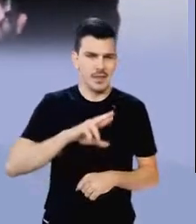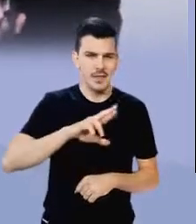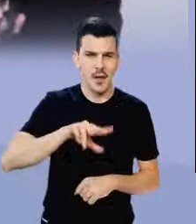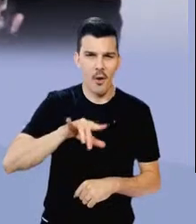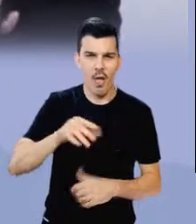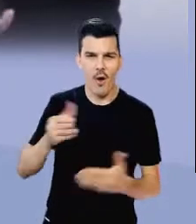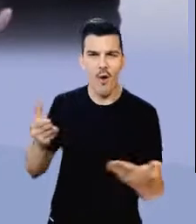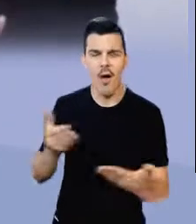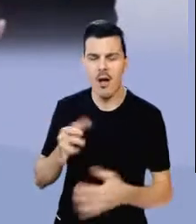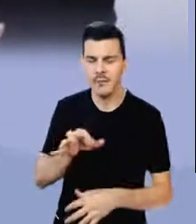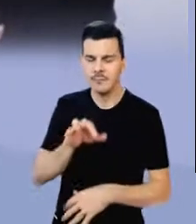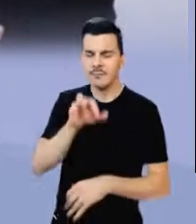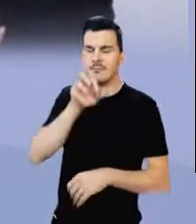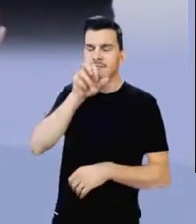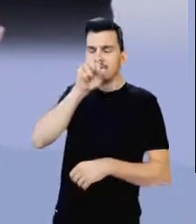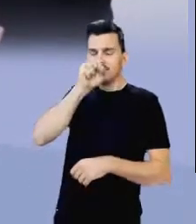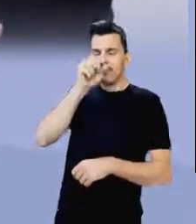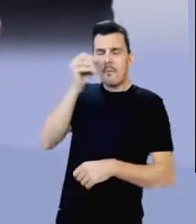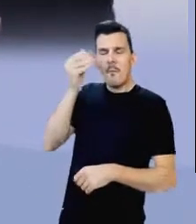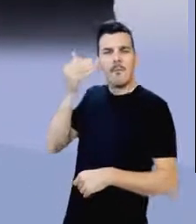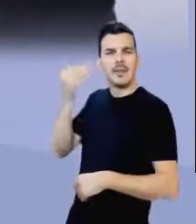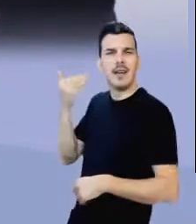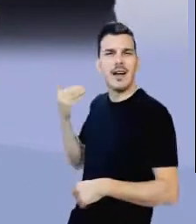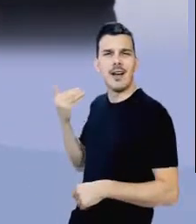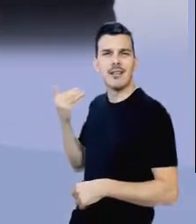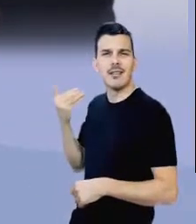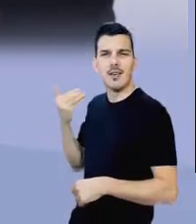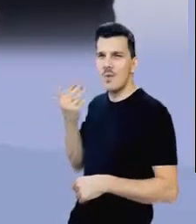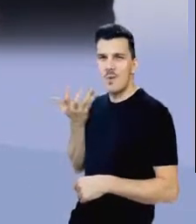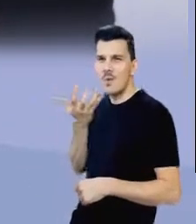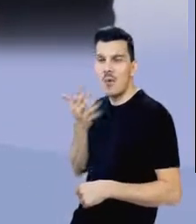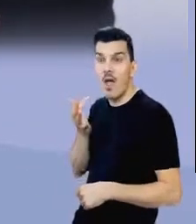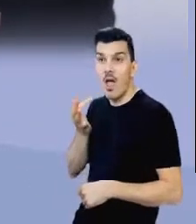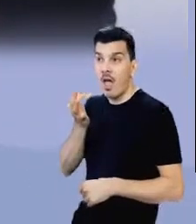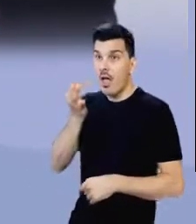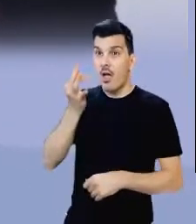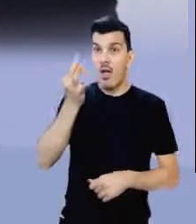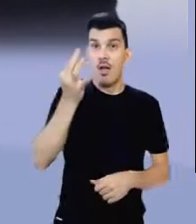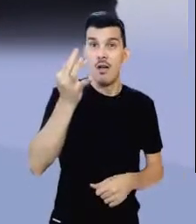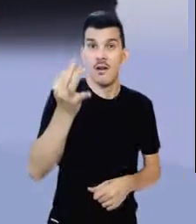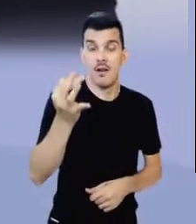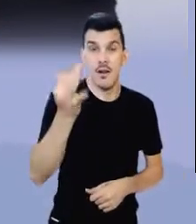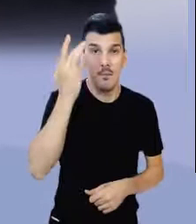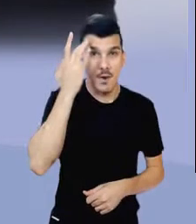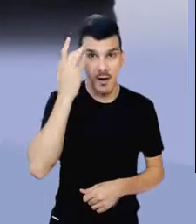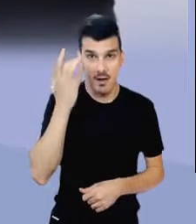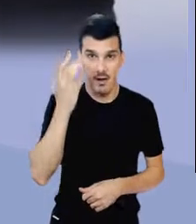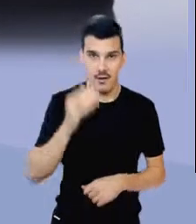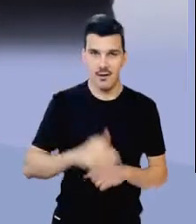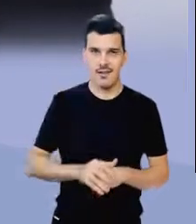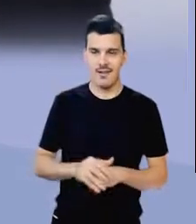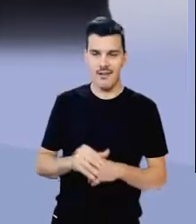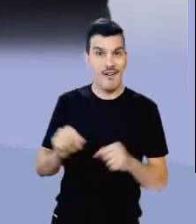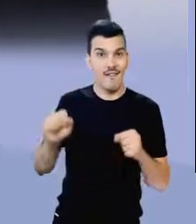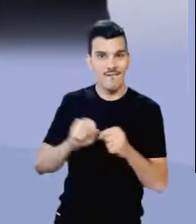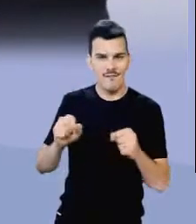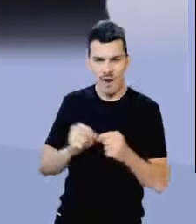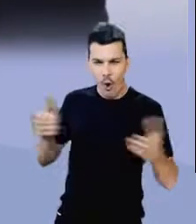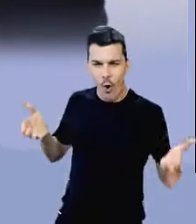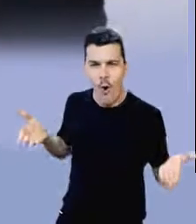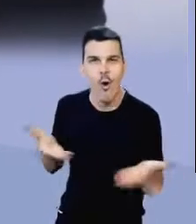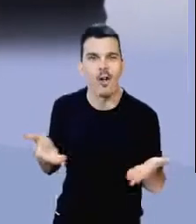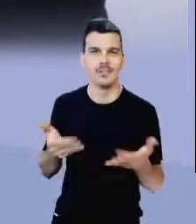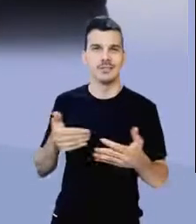hoje, não suspire por ontens. Não queiras ser o de amanhã. Faze-te